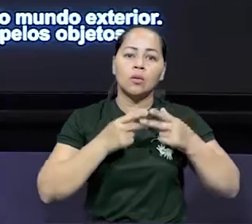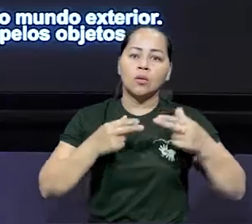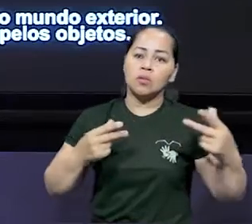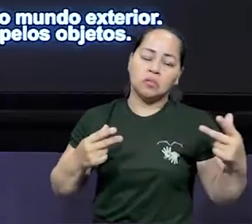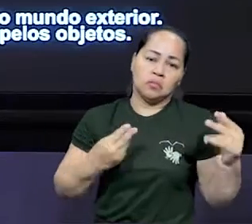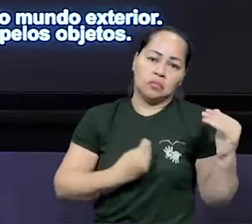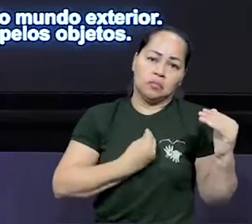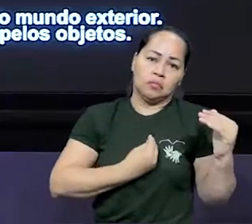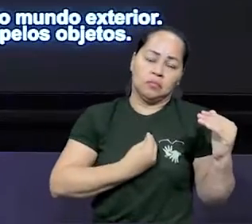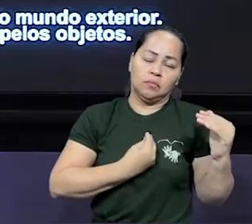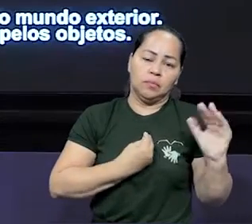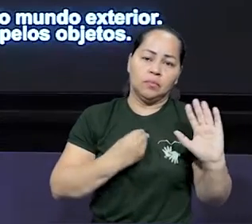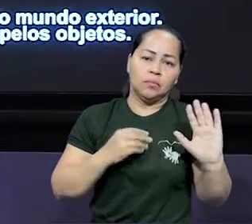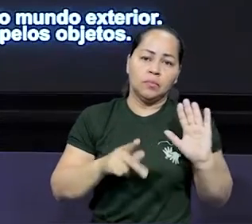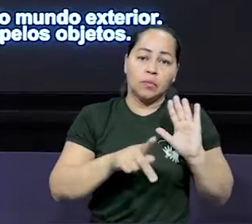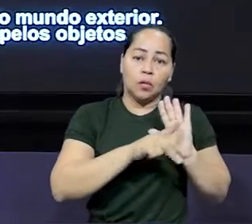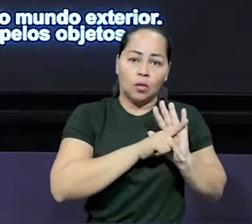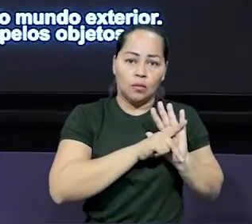suas vivências.